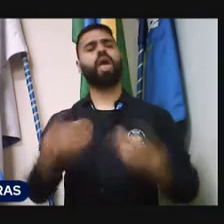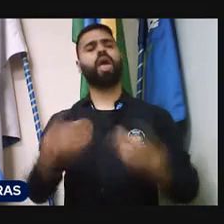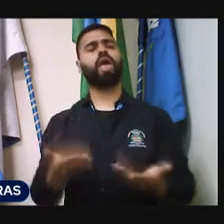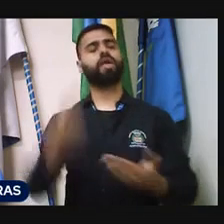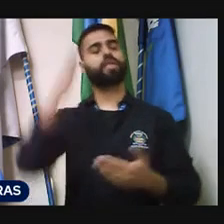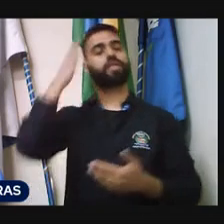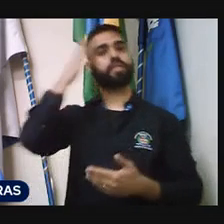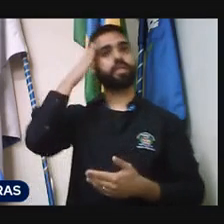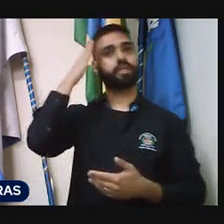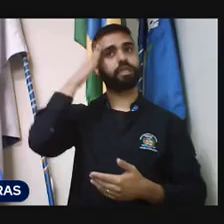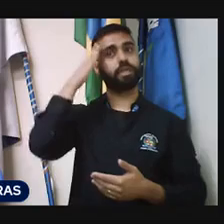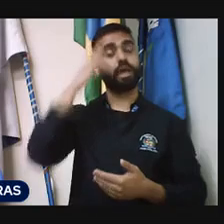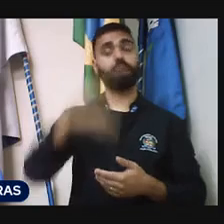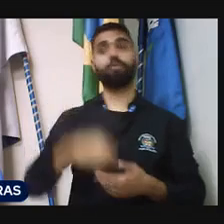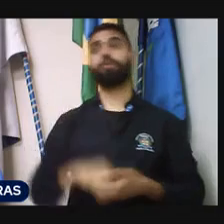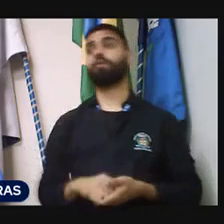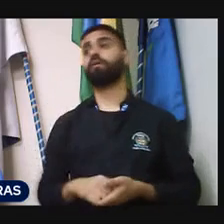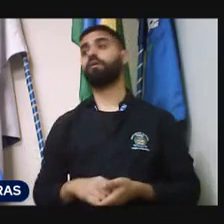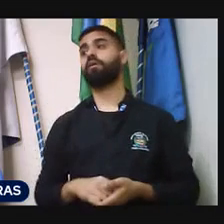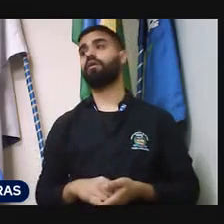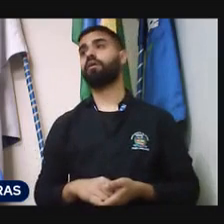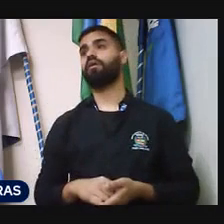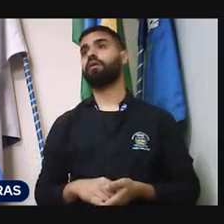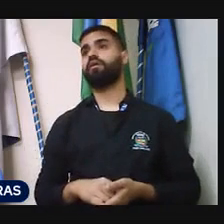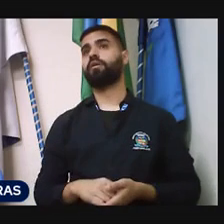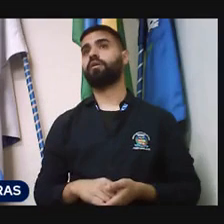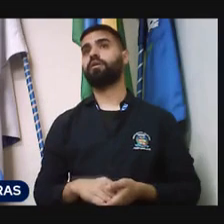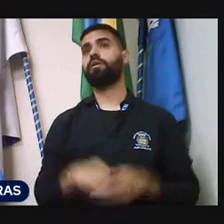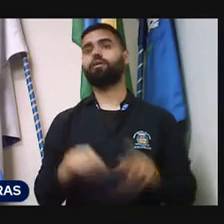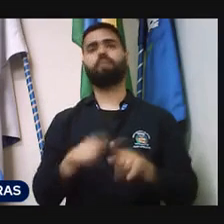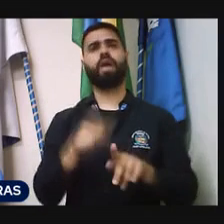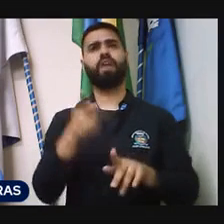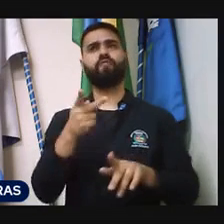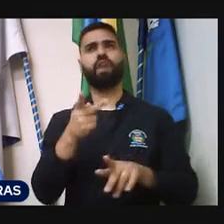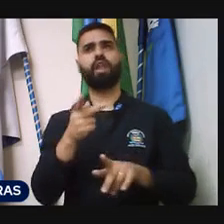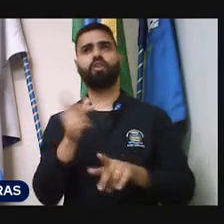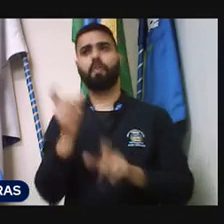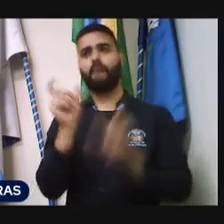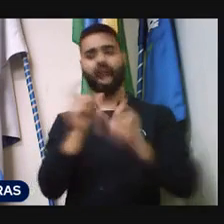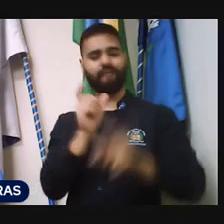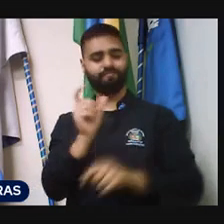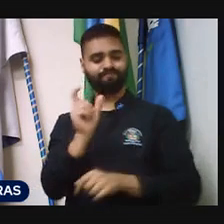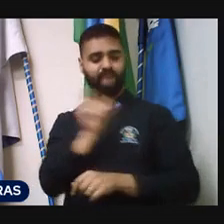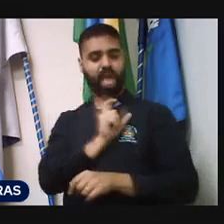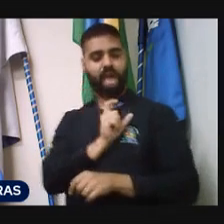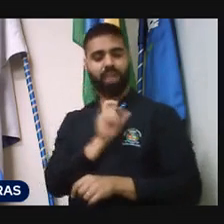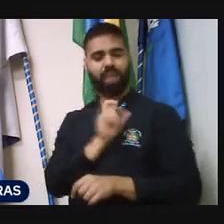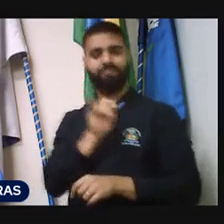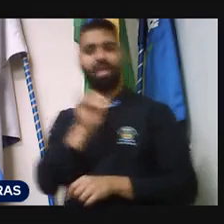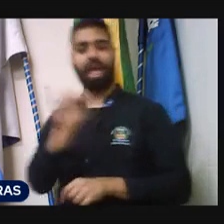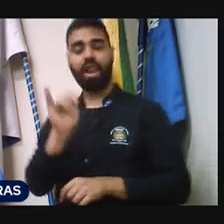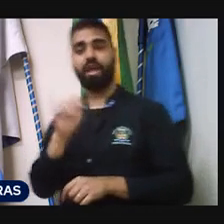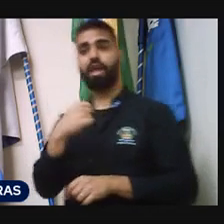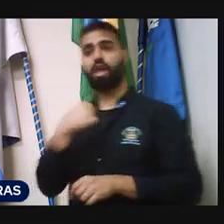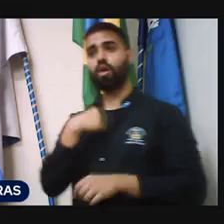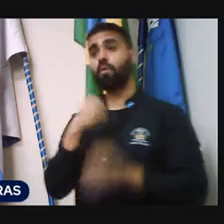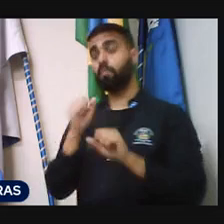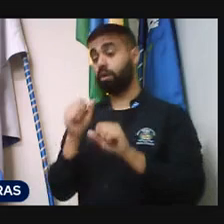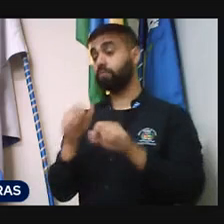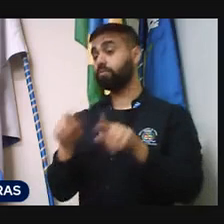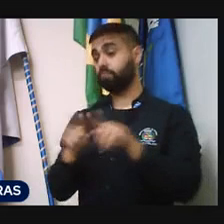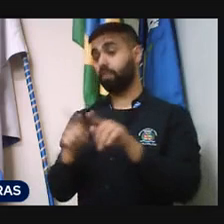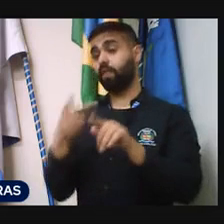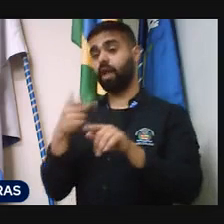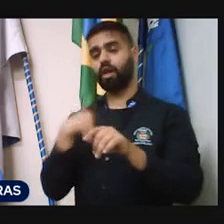e fala muita das vezes com o coração né Eu posso até inclusive dizer que assino